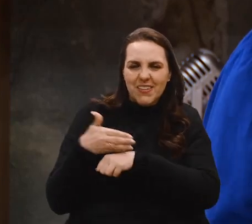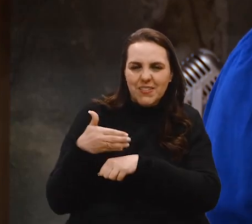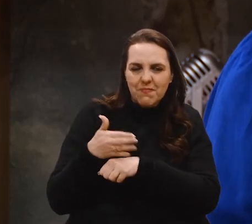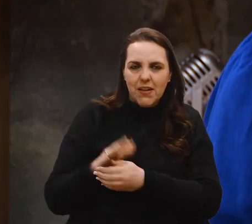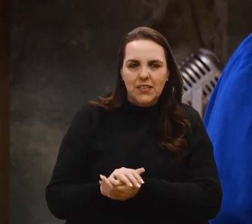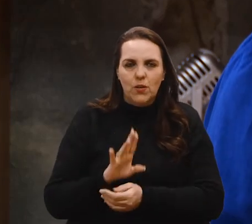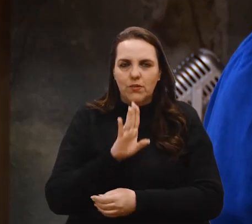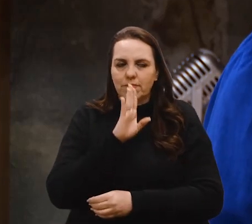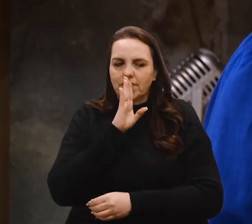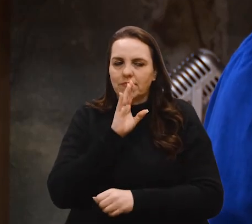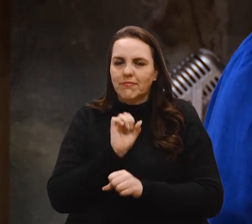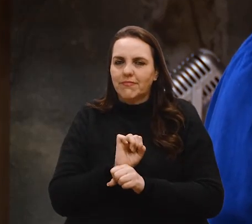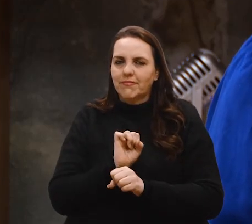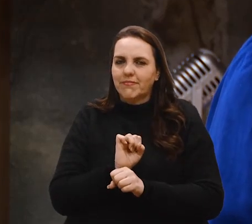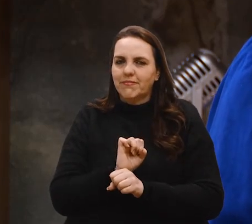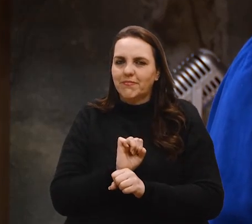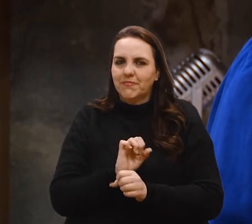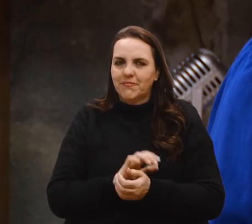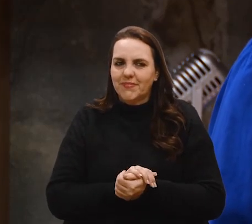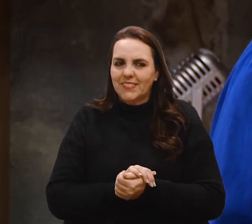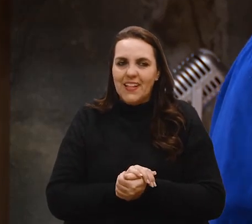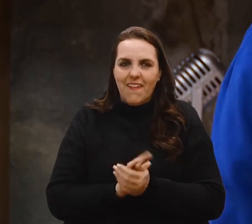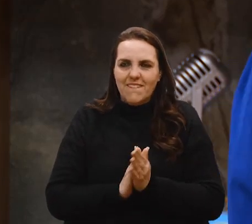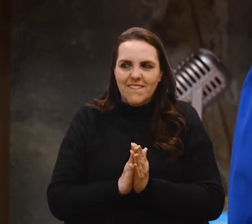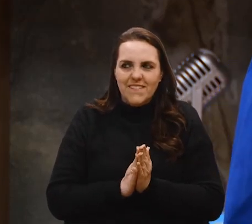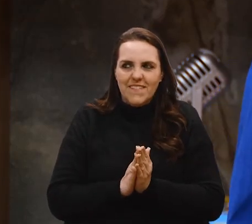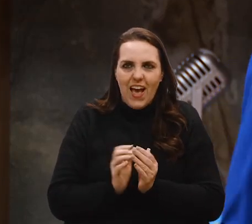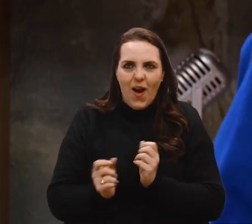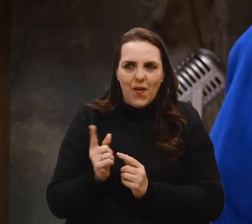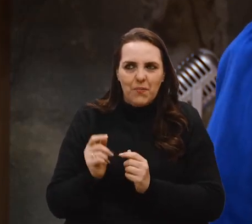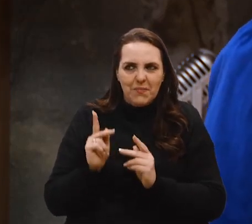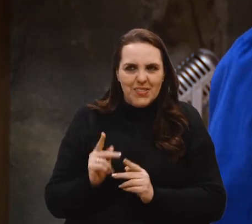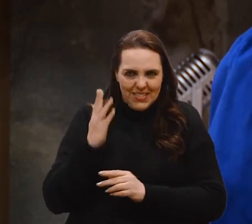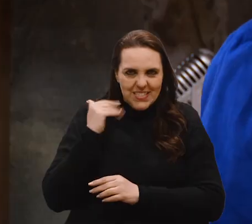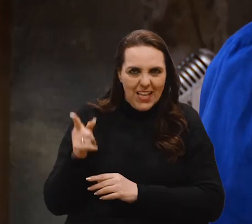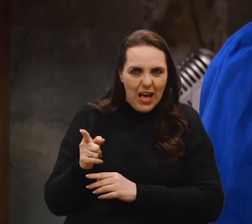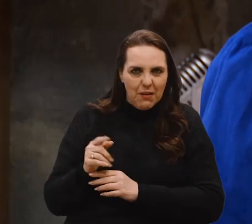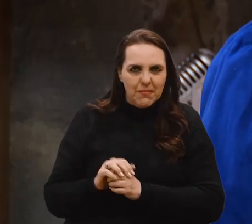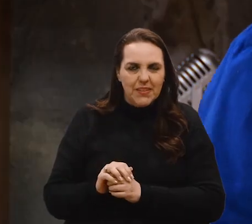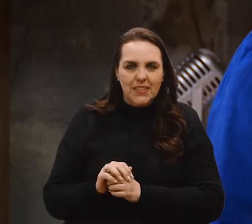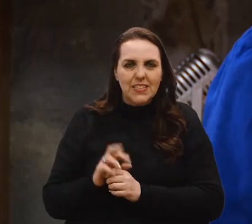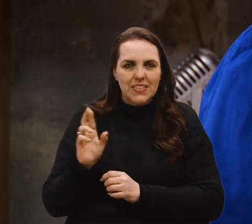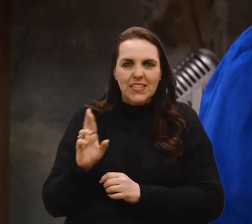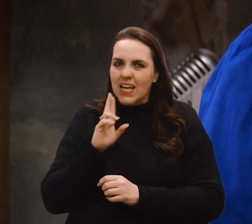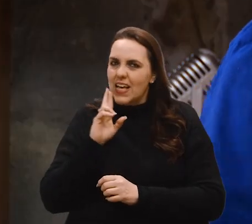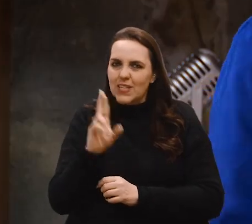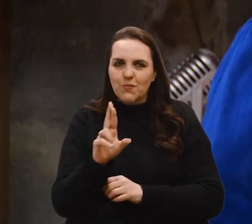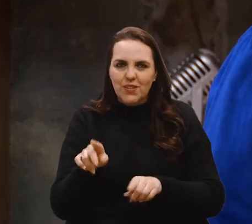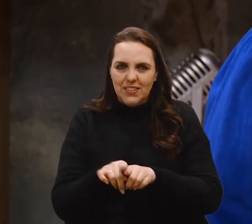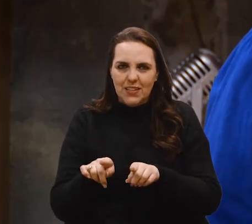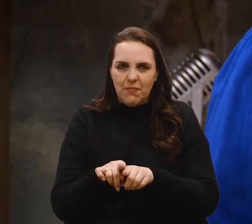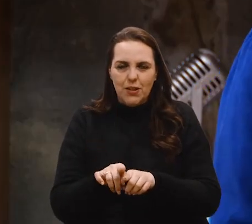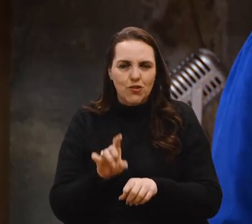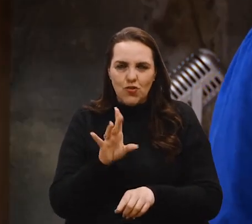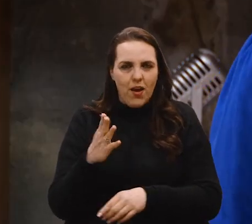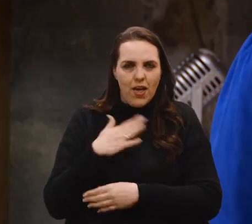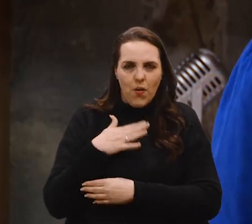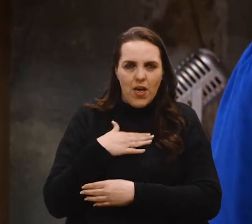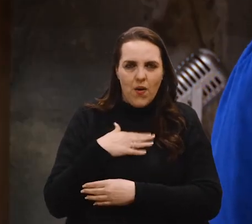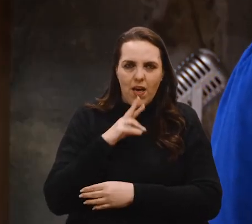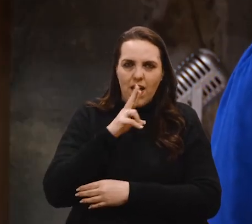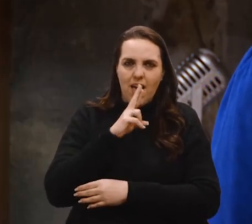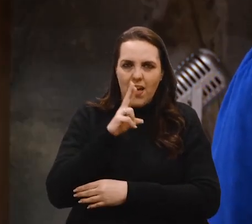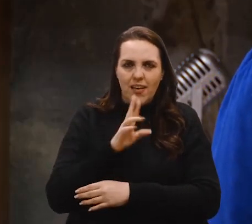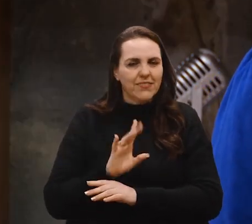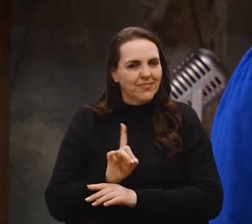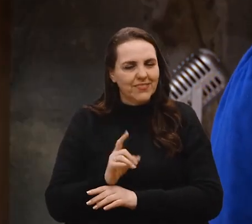eu parava e esperava. Será que mais alguém vai saber? Aí eu deixava alguém responder também, porque eu queria, não só eu responder, eu queria que as pessoas